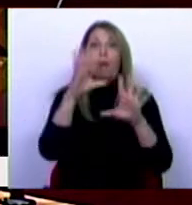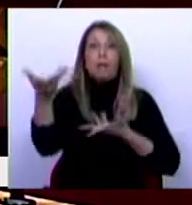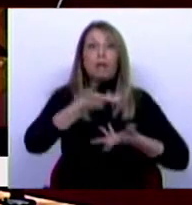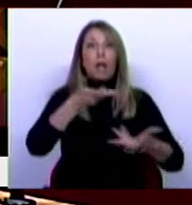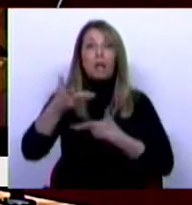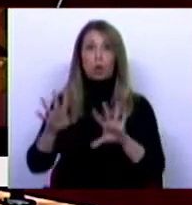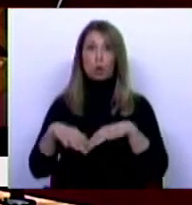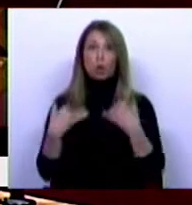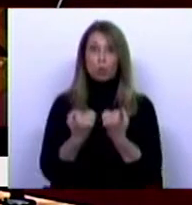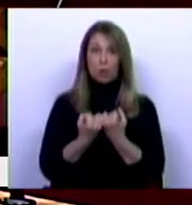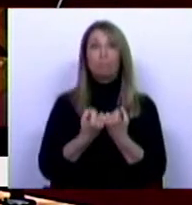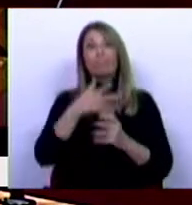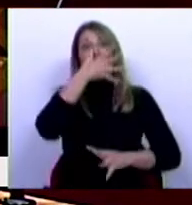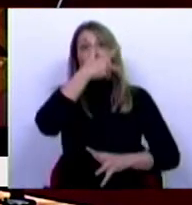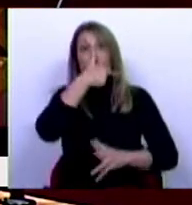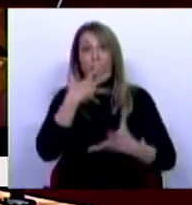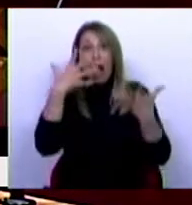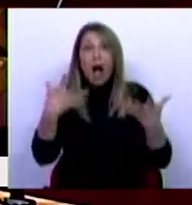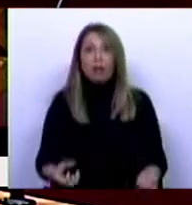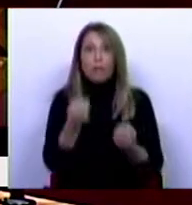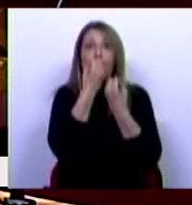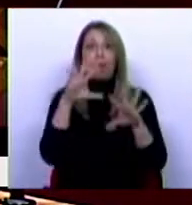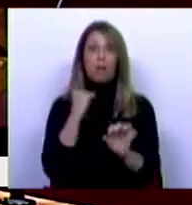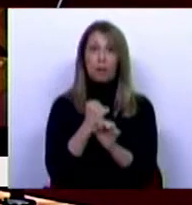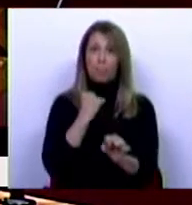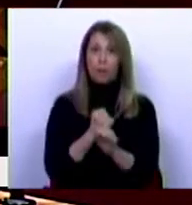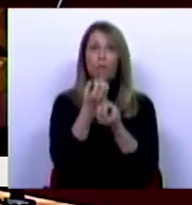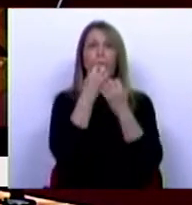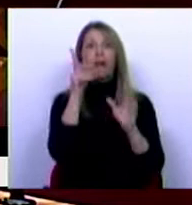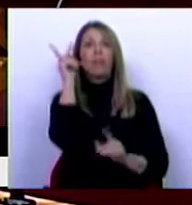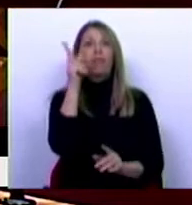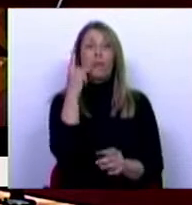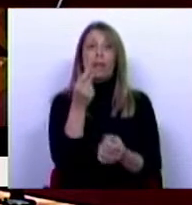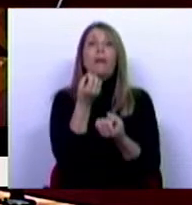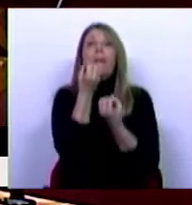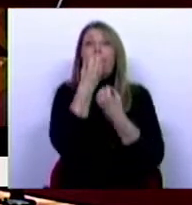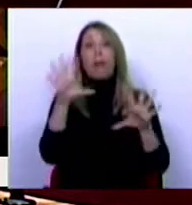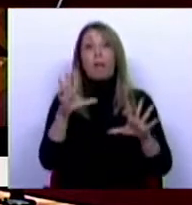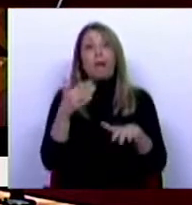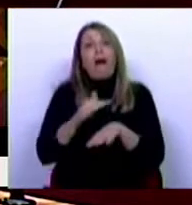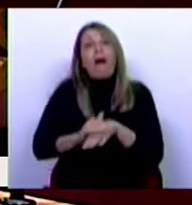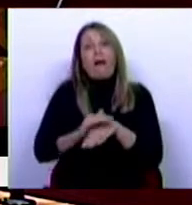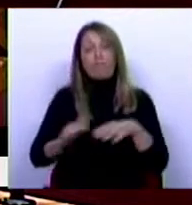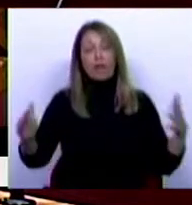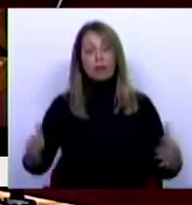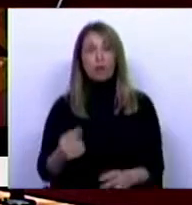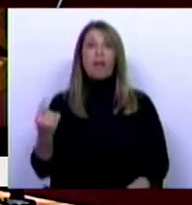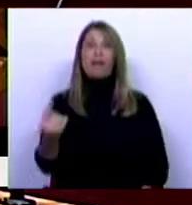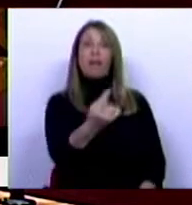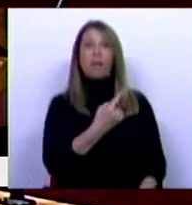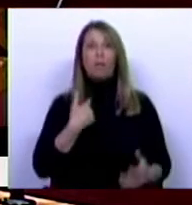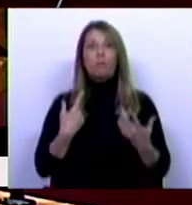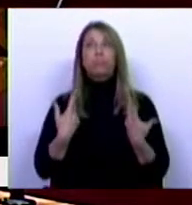muitos com perdas laborais, perdas de vidas e perdas de afetos. Cada um de nós a desejar ardentemente que não se volte a viver